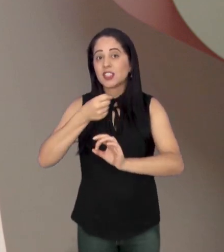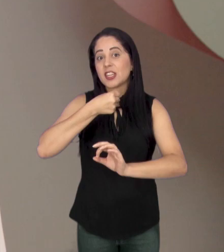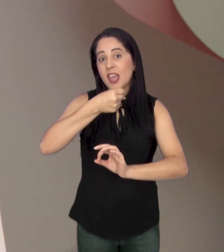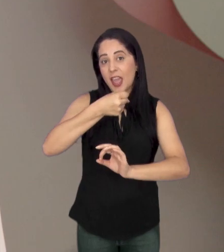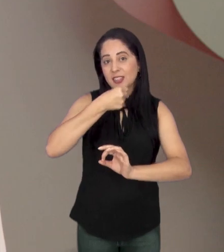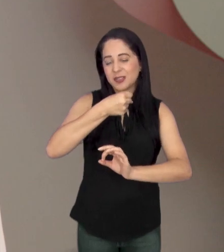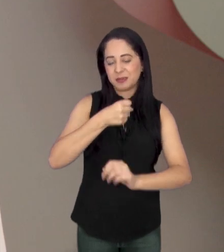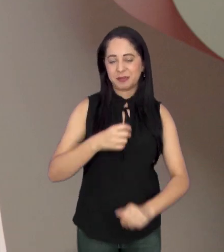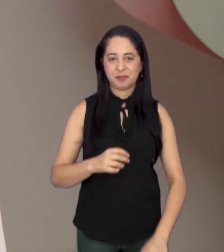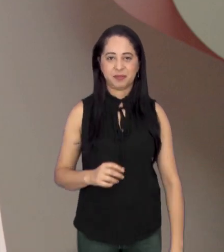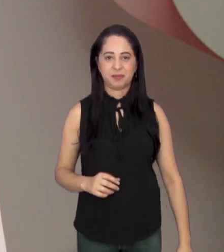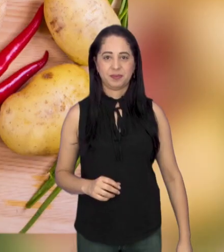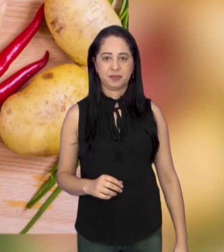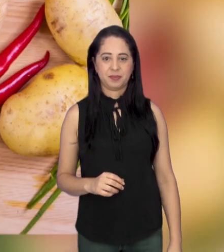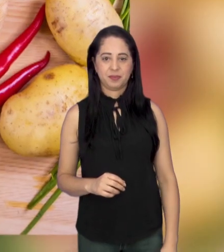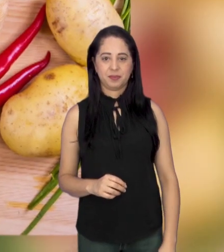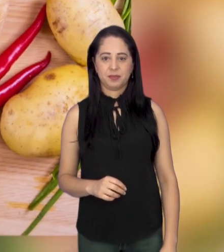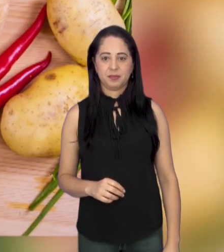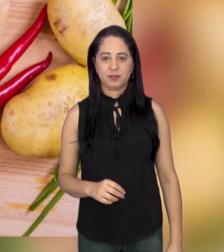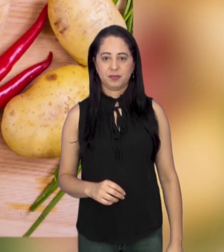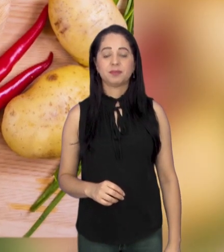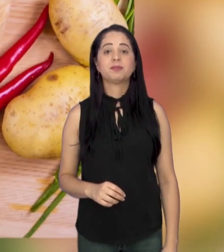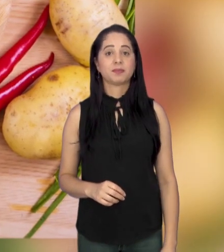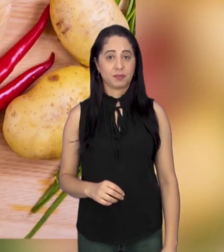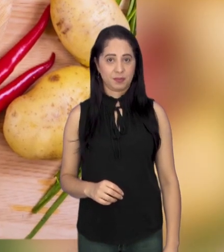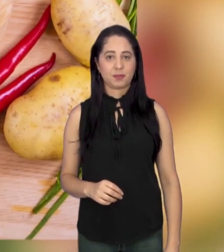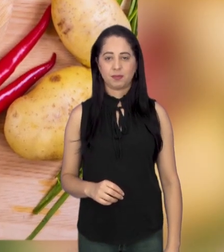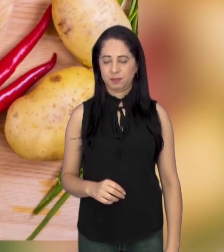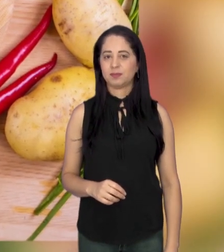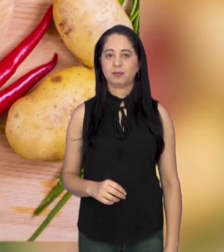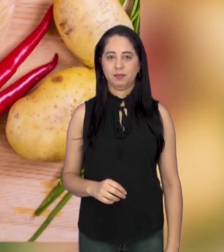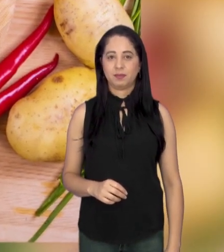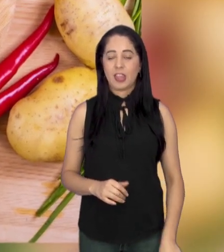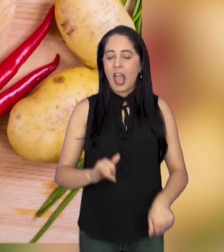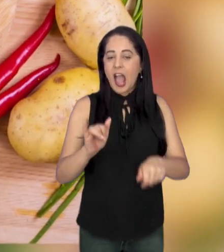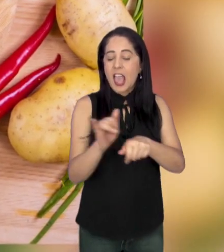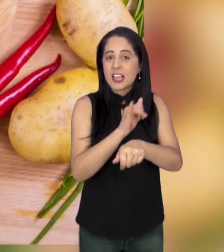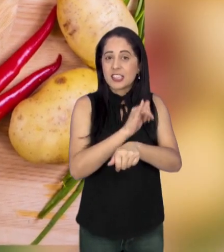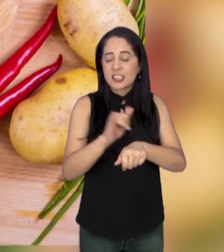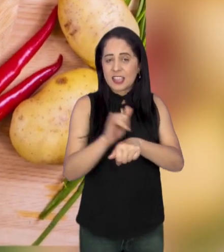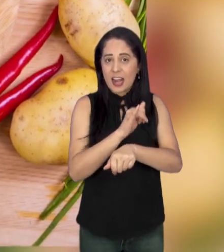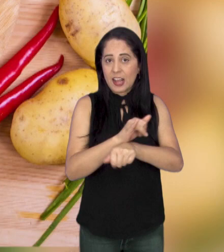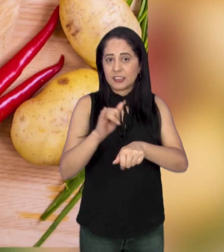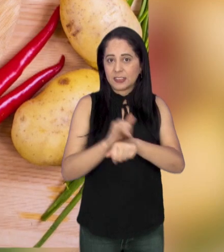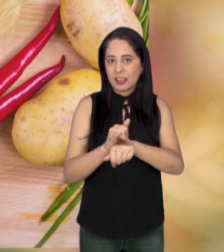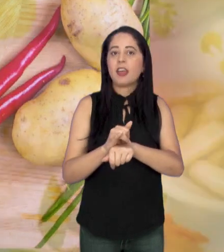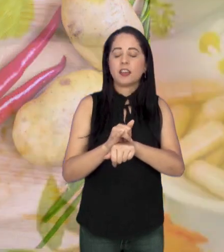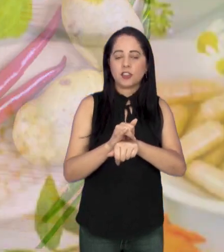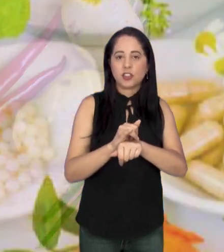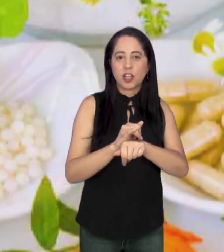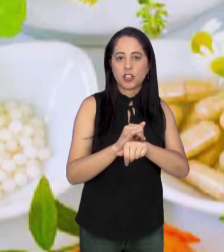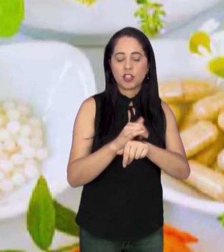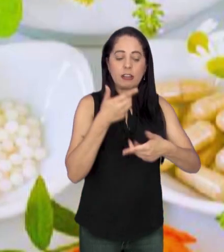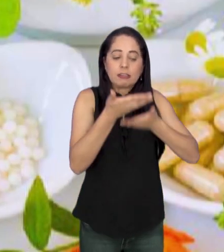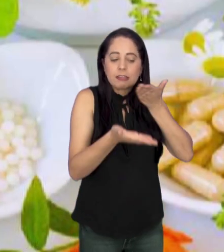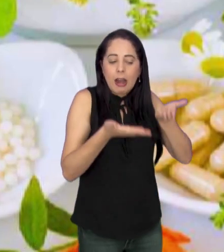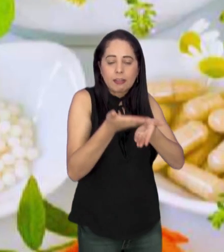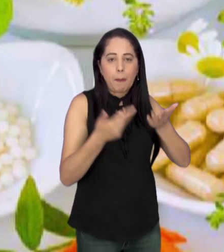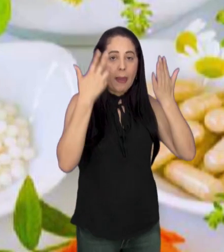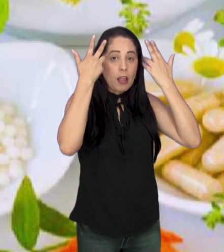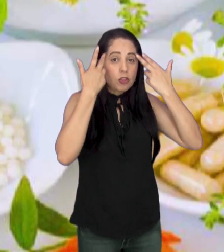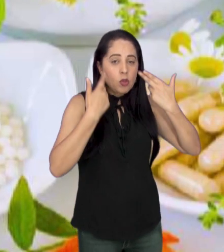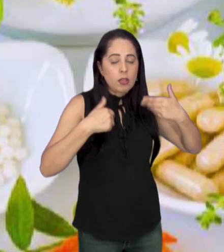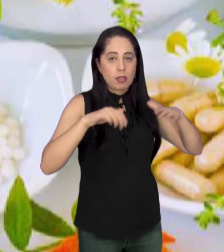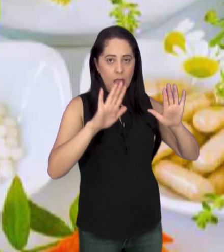sobre o tema. Os métodos da naturopatia, em conjunto com a medicina moderna, permitem que o